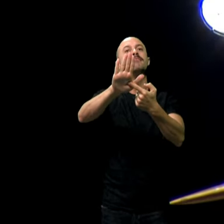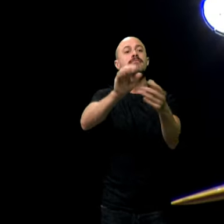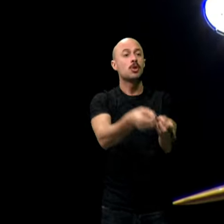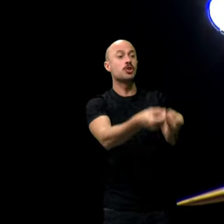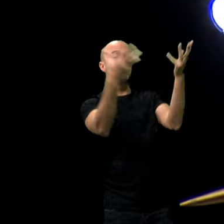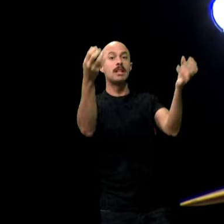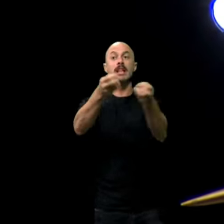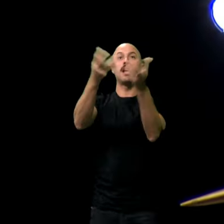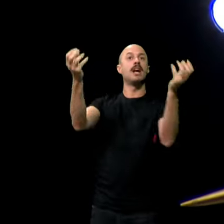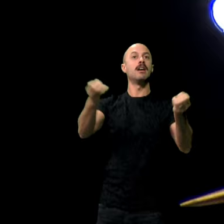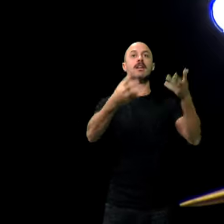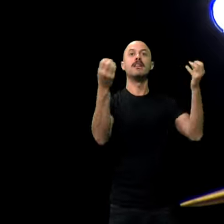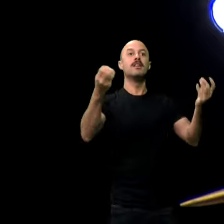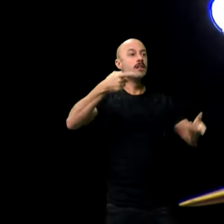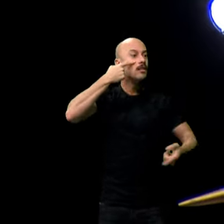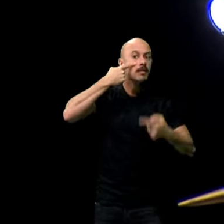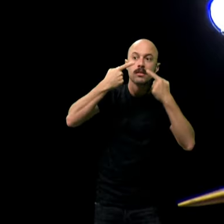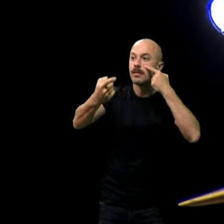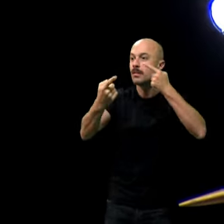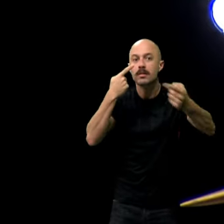creem.